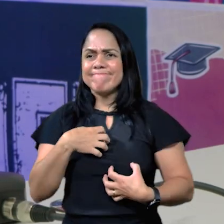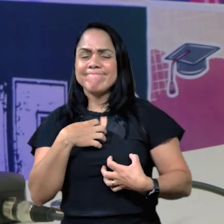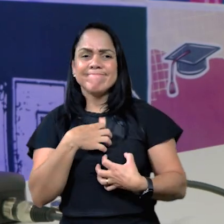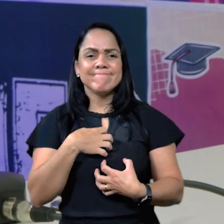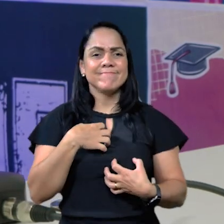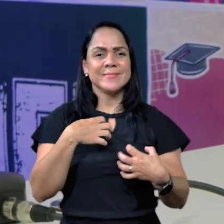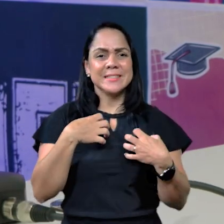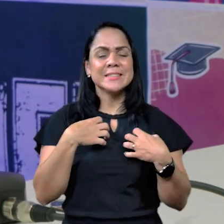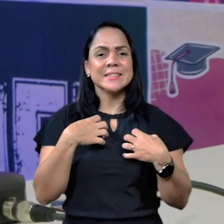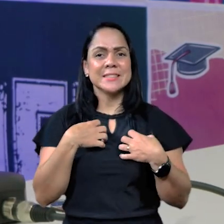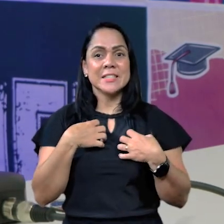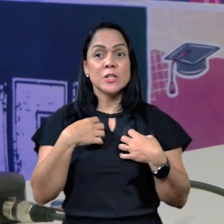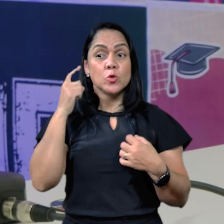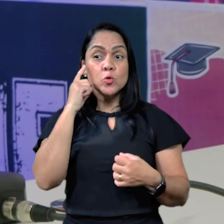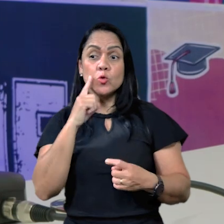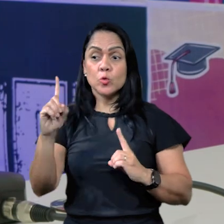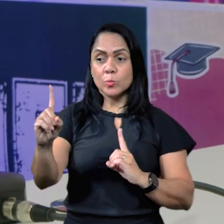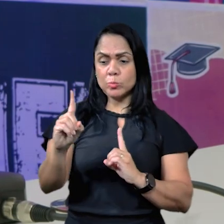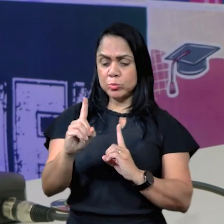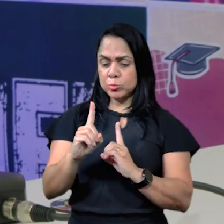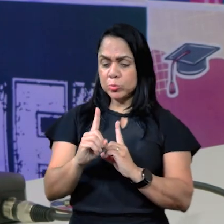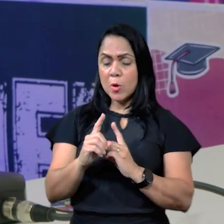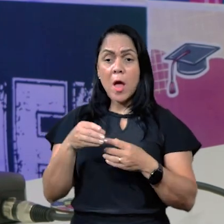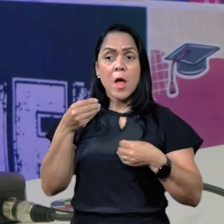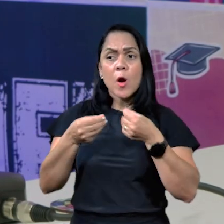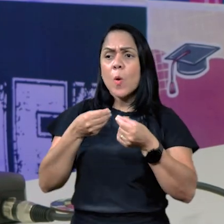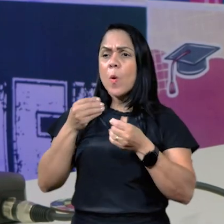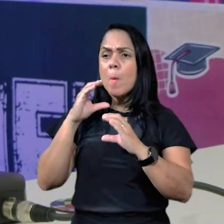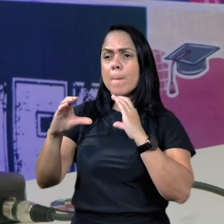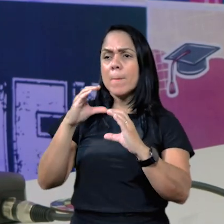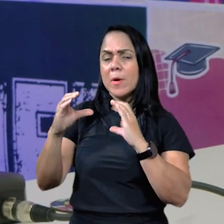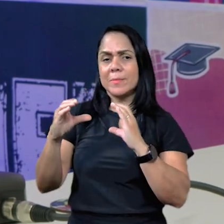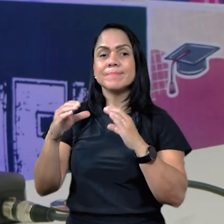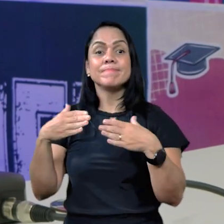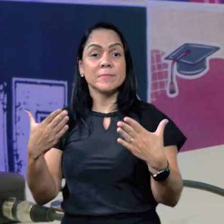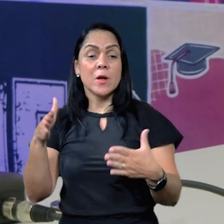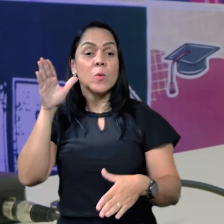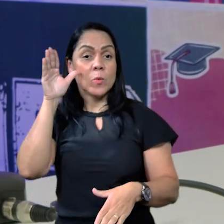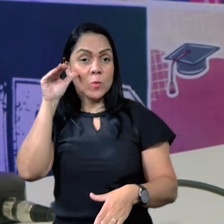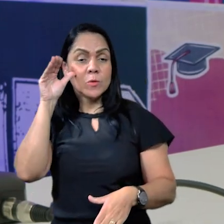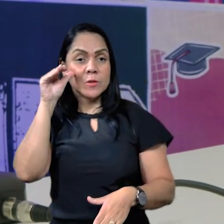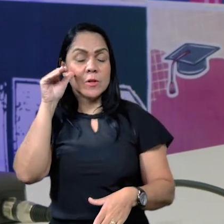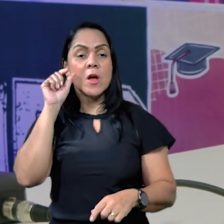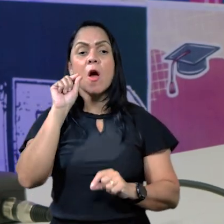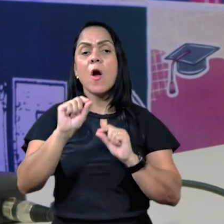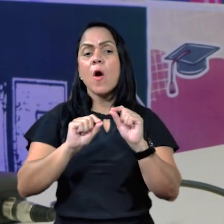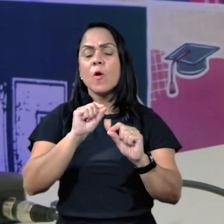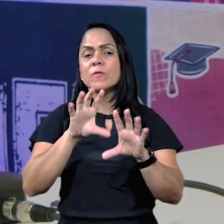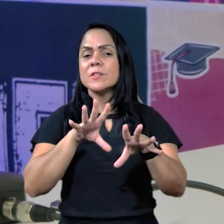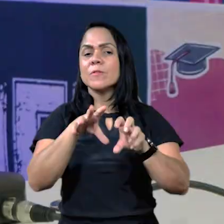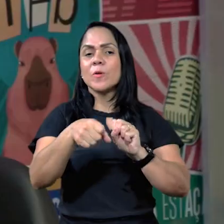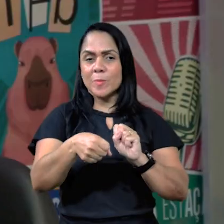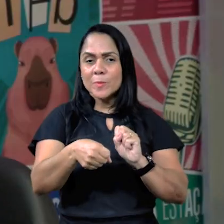deles se aproximarem de mim e eu não conseguir me comunicar. Uhum. foi pura curiosidade. E onde você fez sua